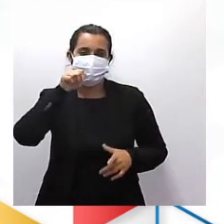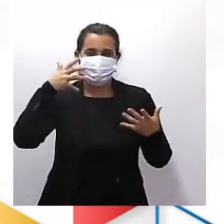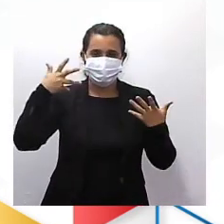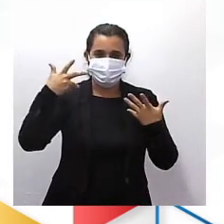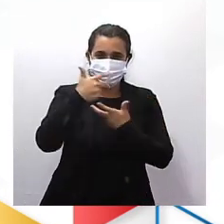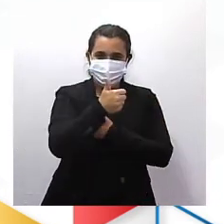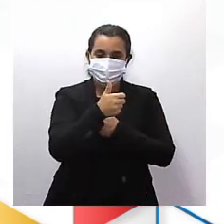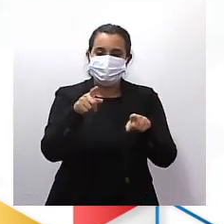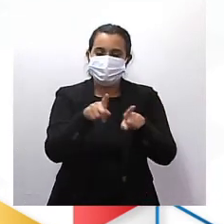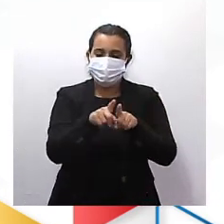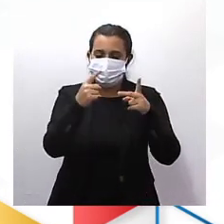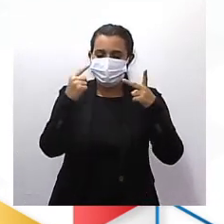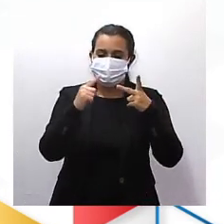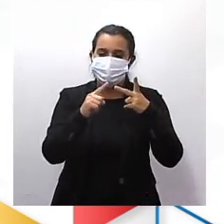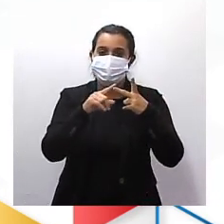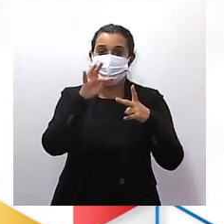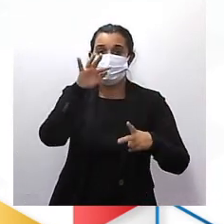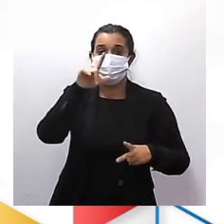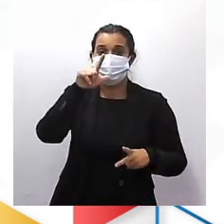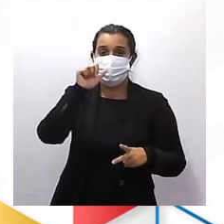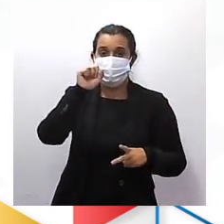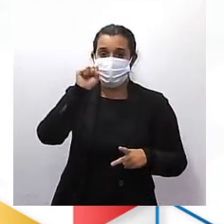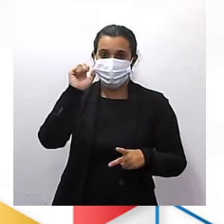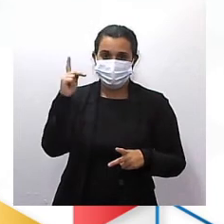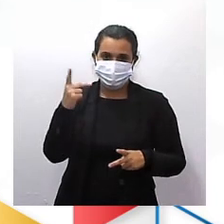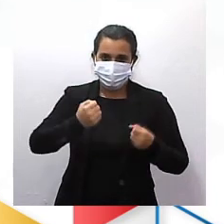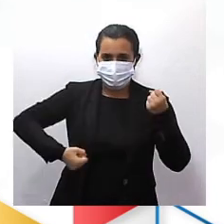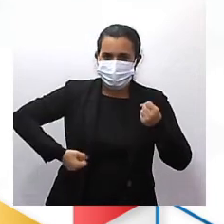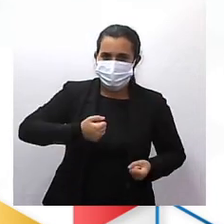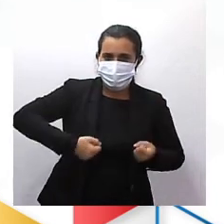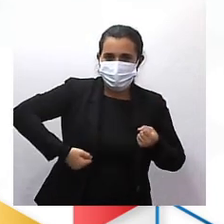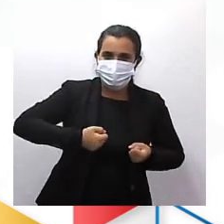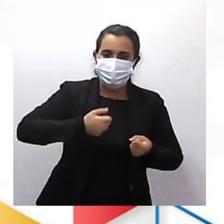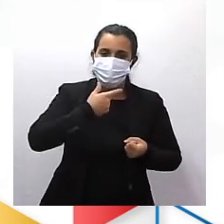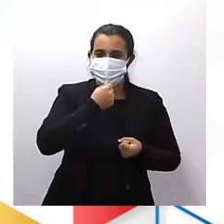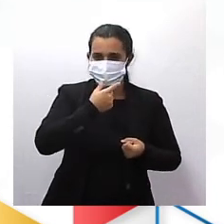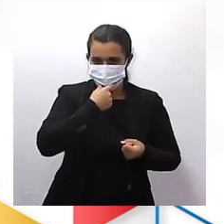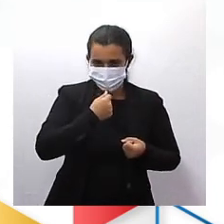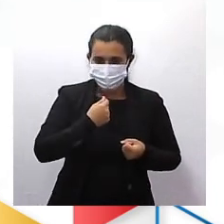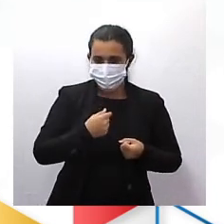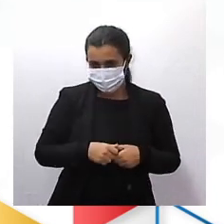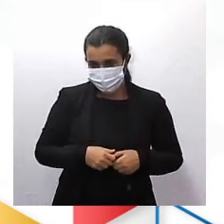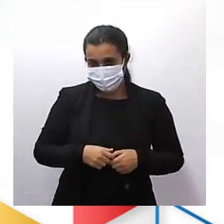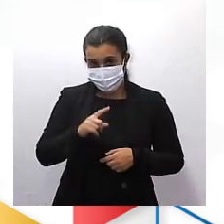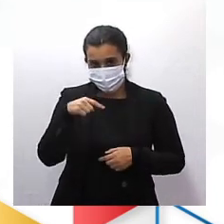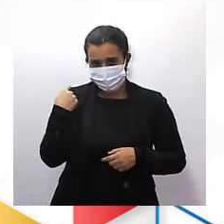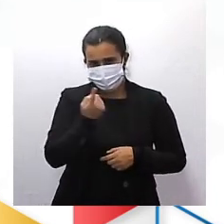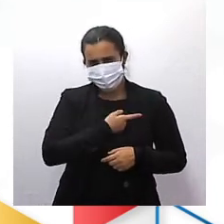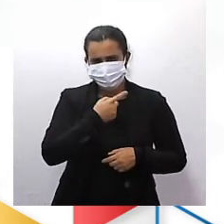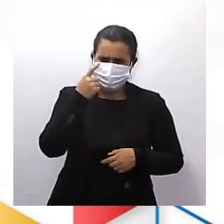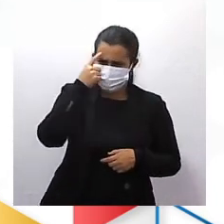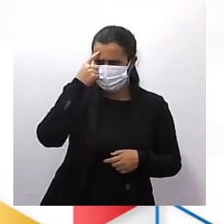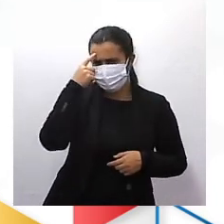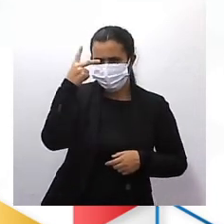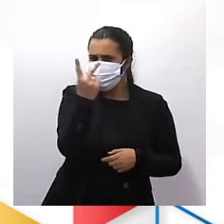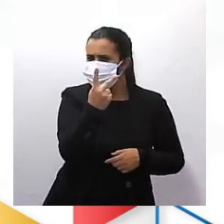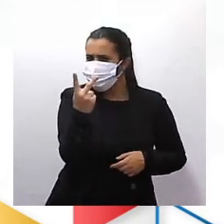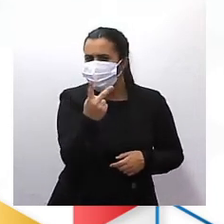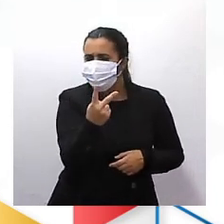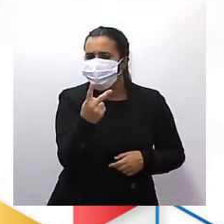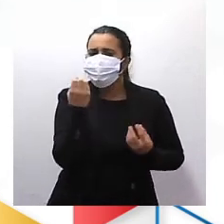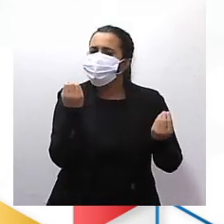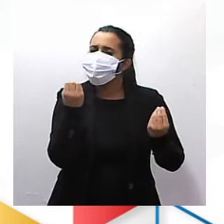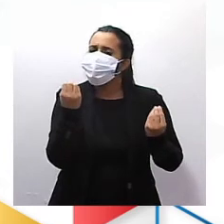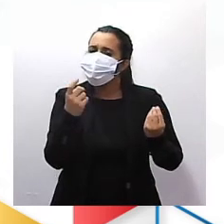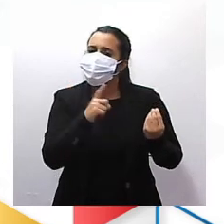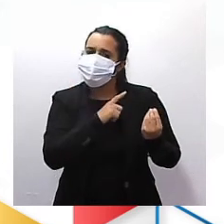Flash, e o Flash. Então, a gente vai questionar as habilidades dessas pessoas, tentando utilizar